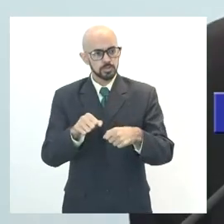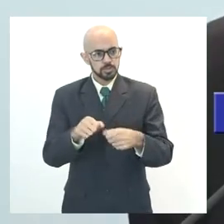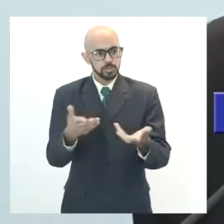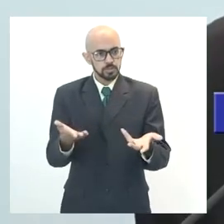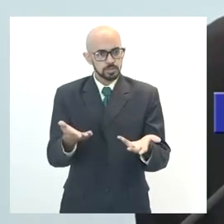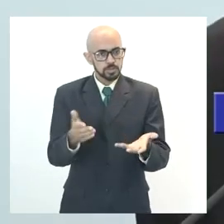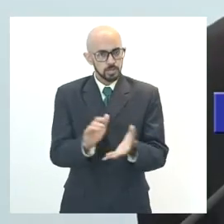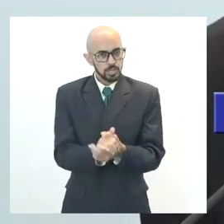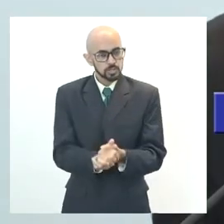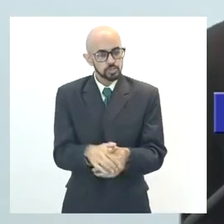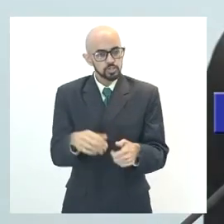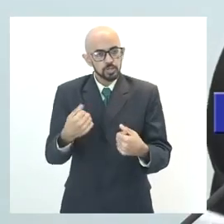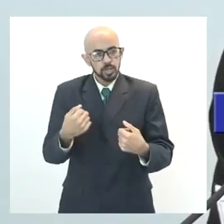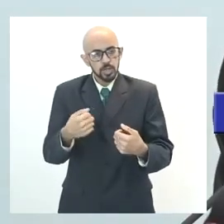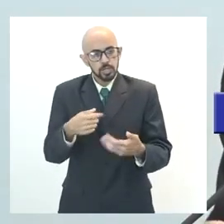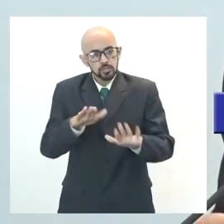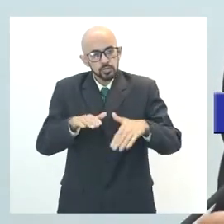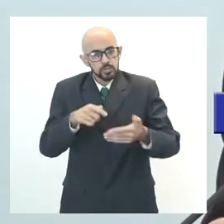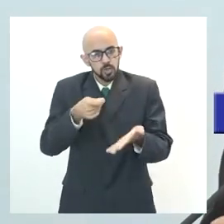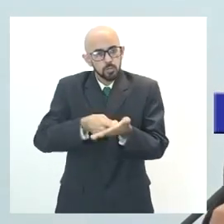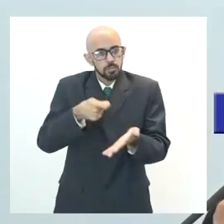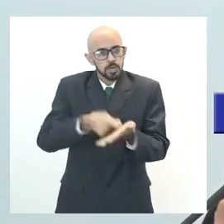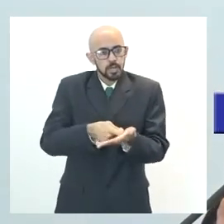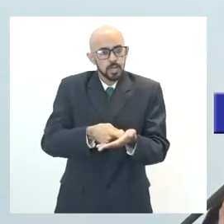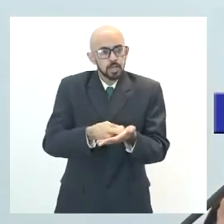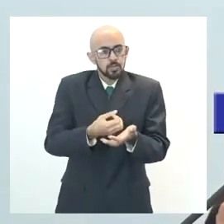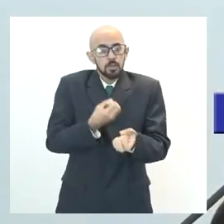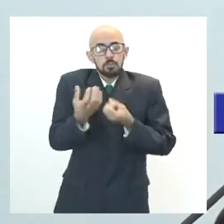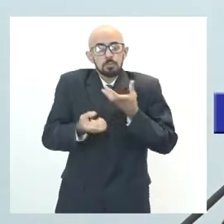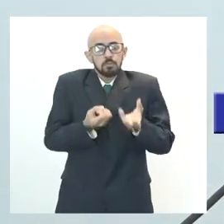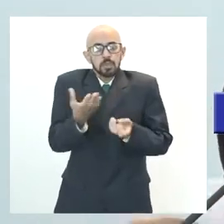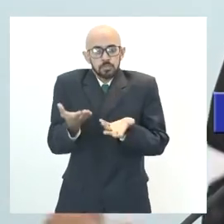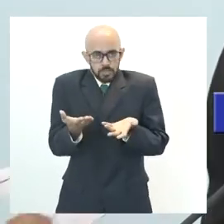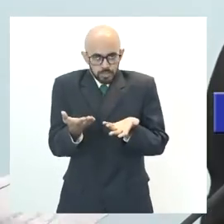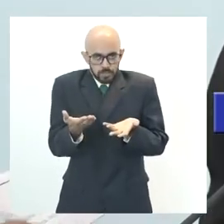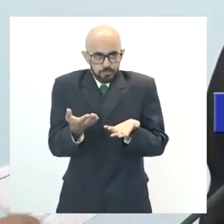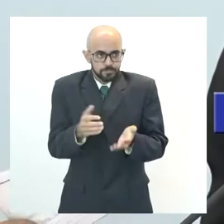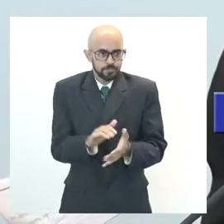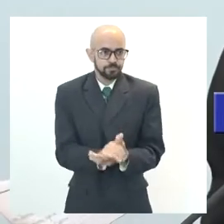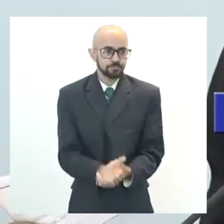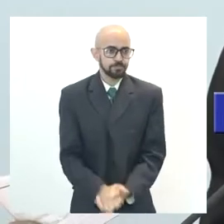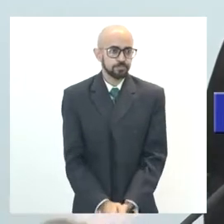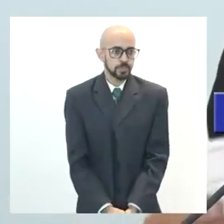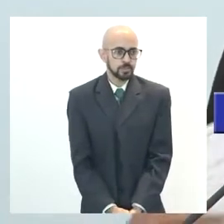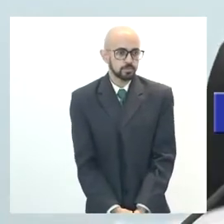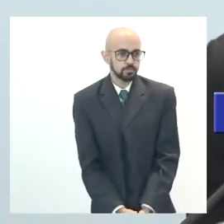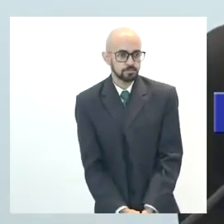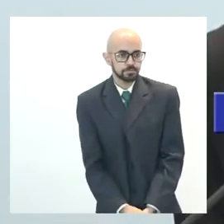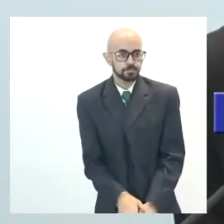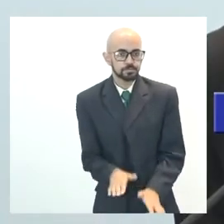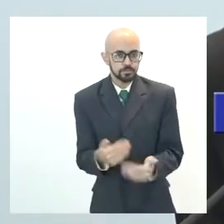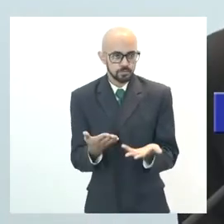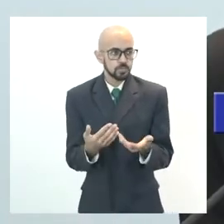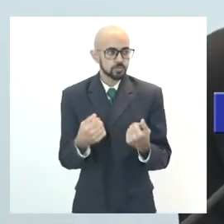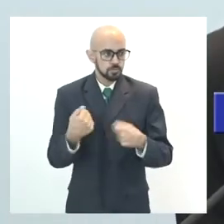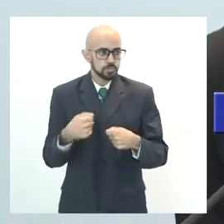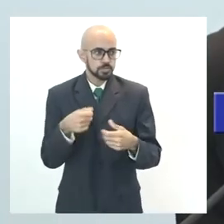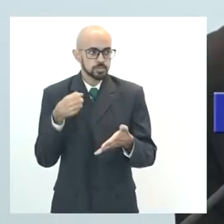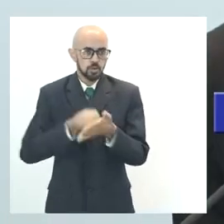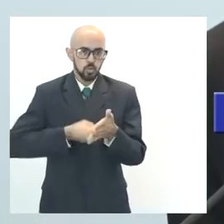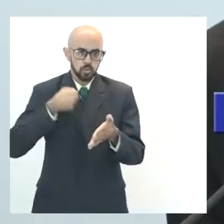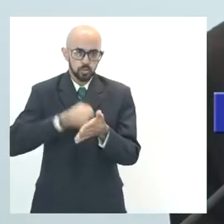nós somos obrigados a alguma manifestação tão José Ricardo Correios e Telégrafos vamos lutar ainda